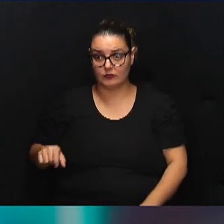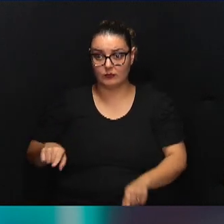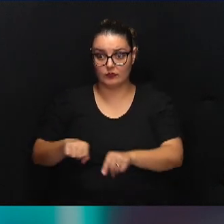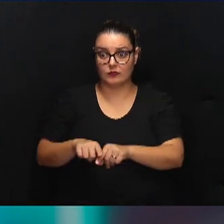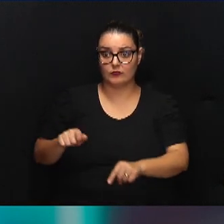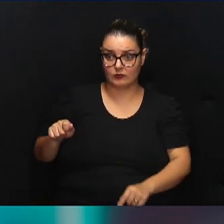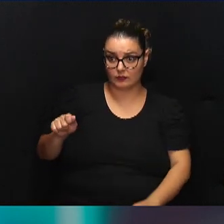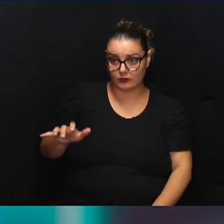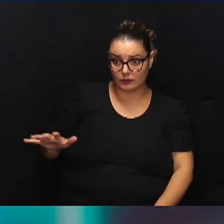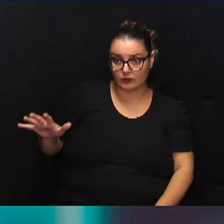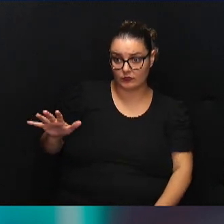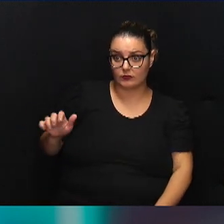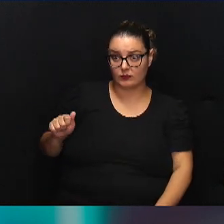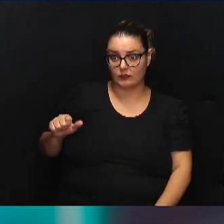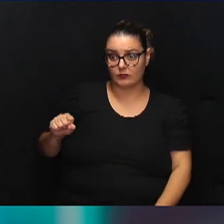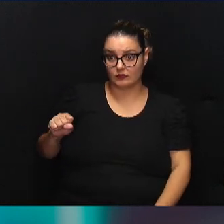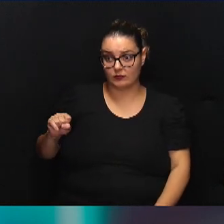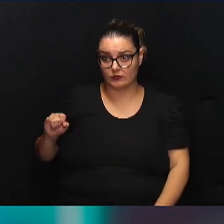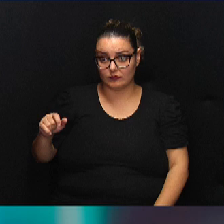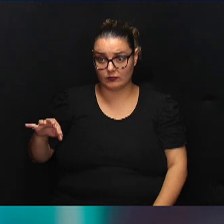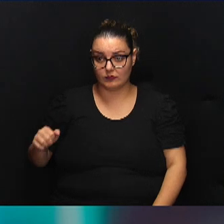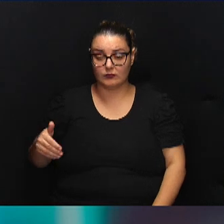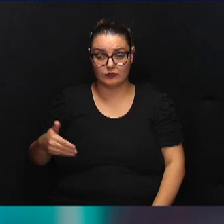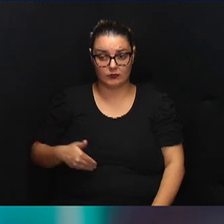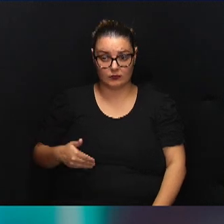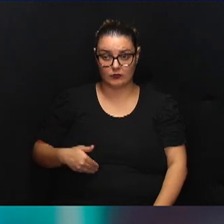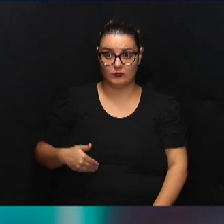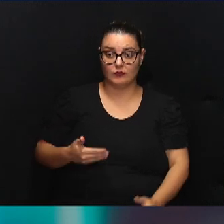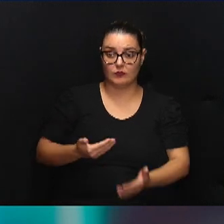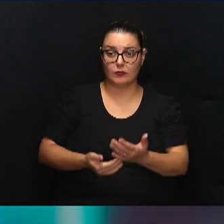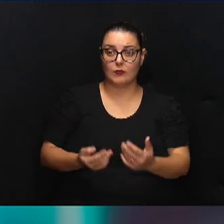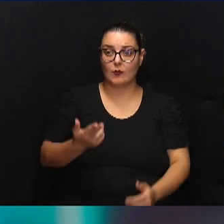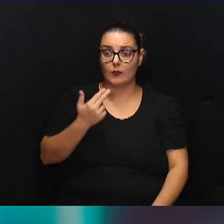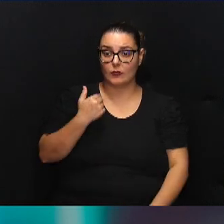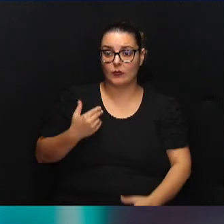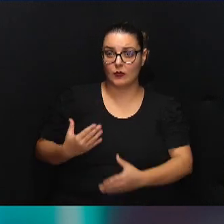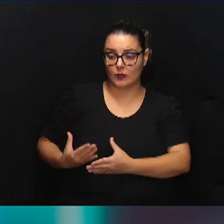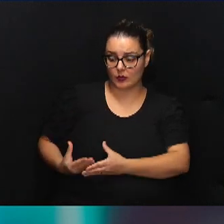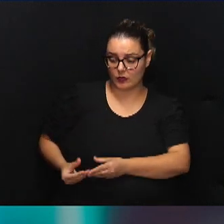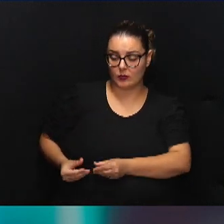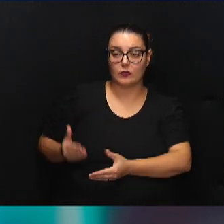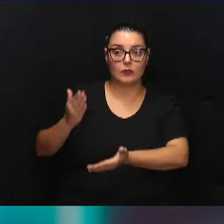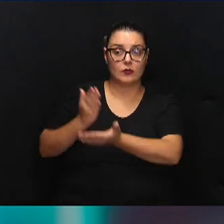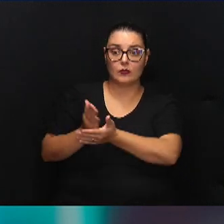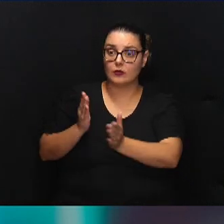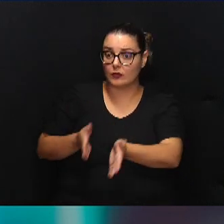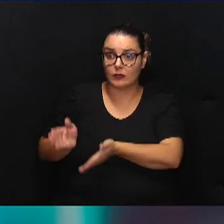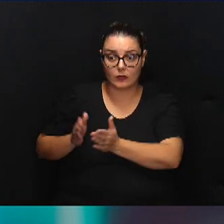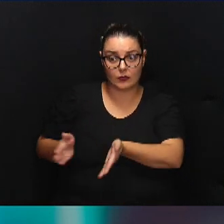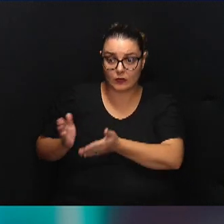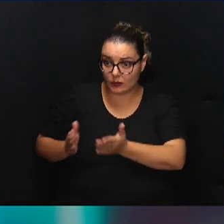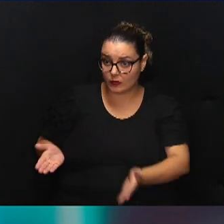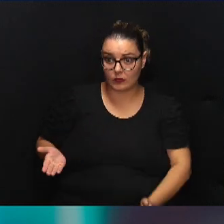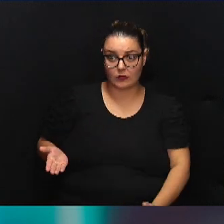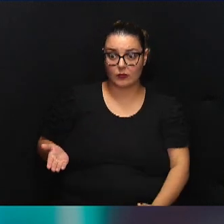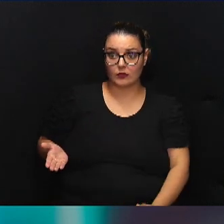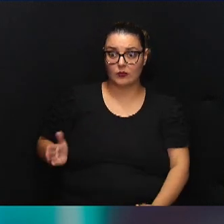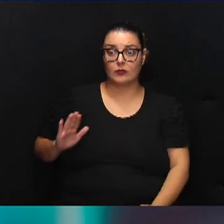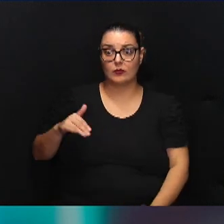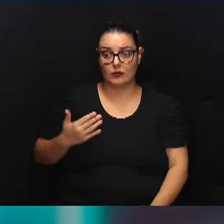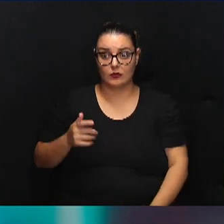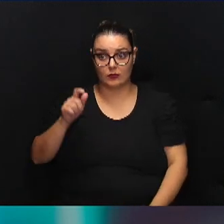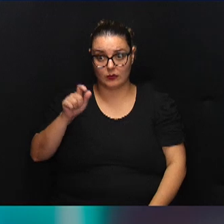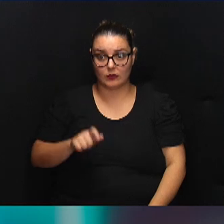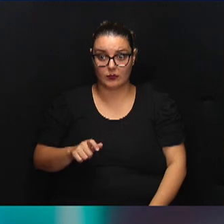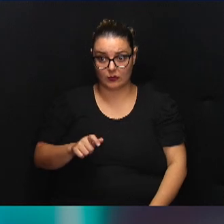muita fome, as pessoas ficam tão desnutridas que o pâncreas meio que para de produzir insulina. E quando essa